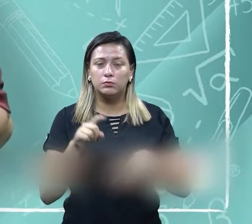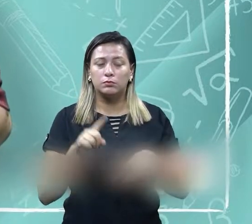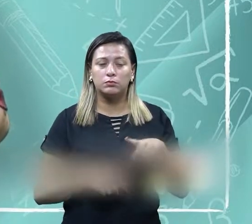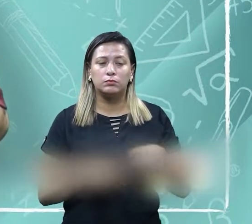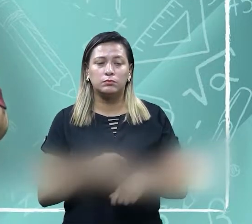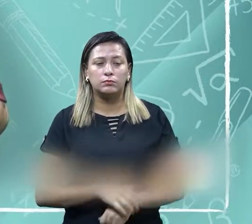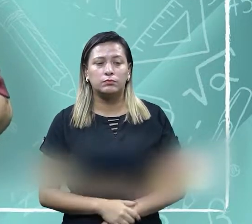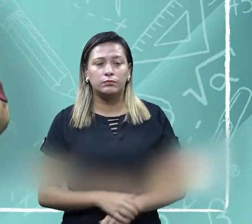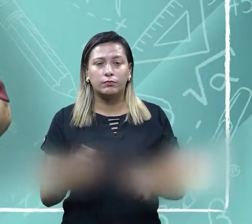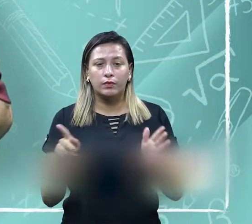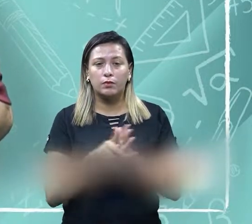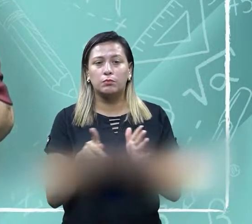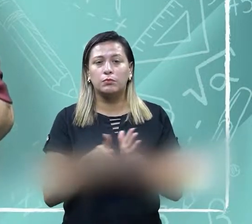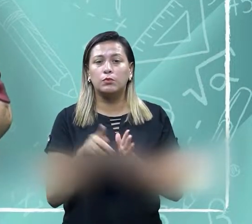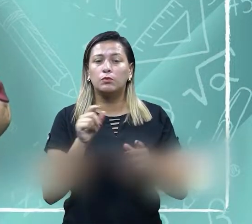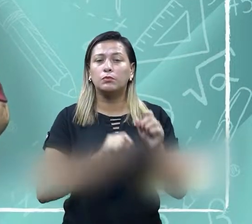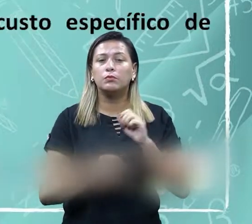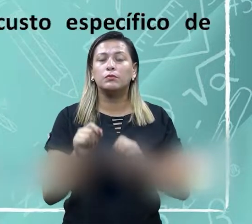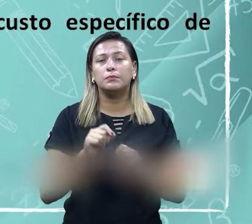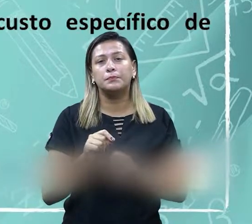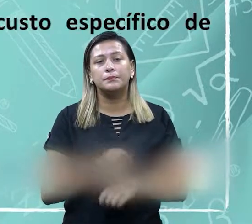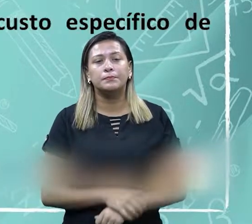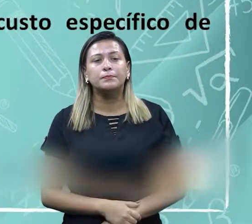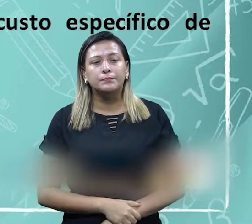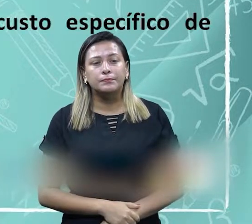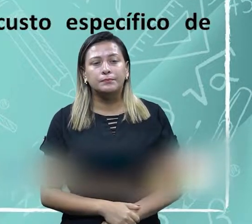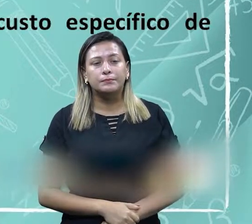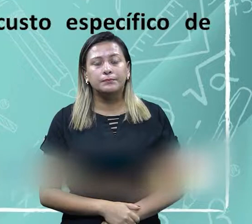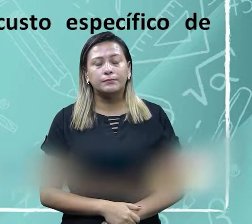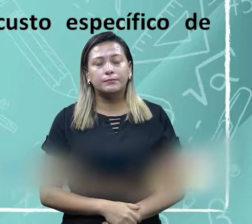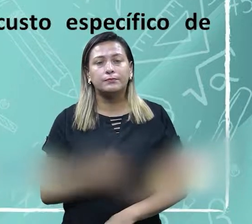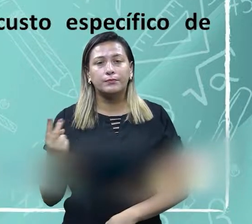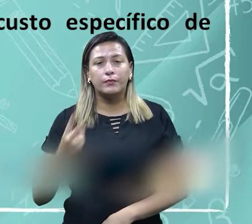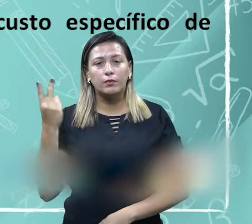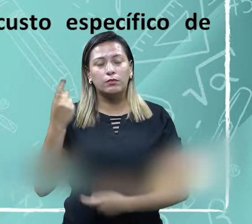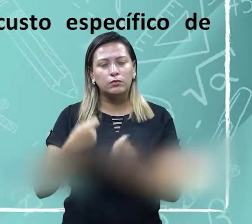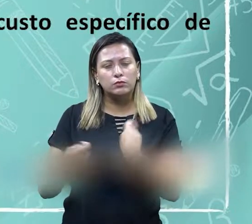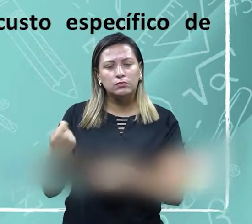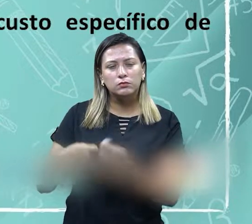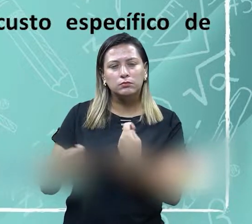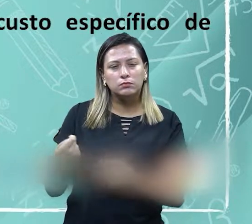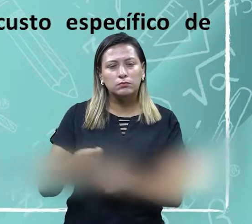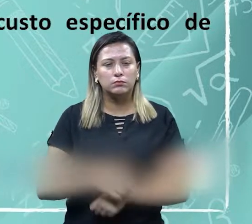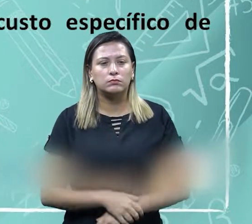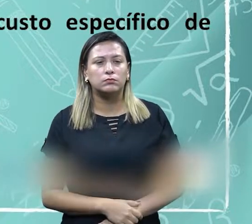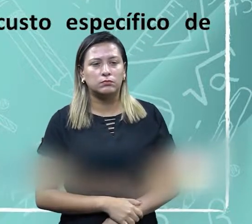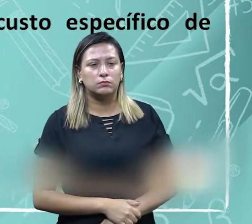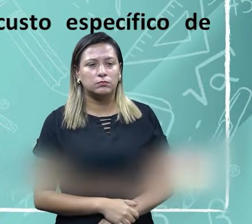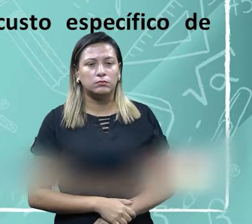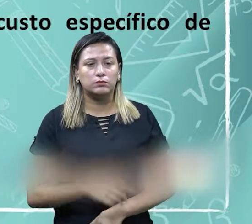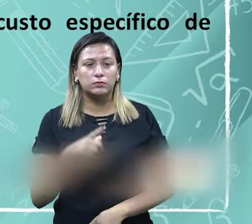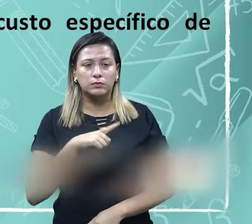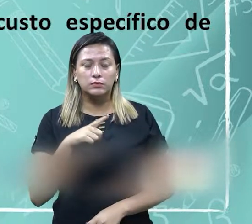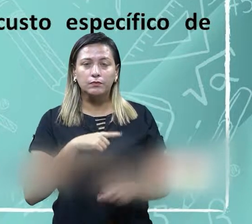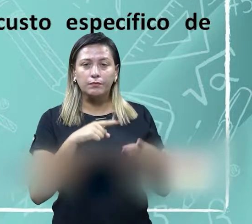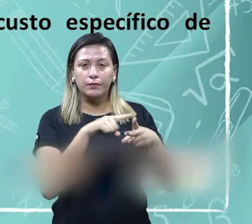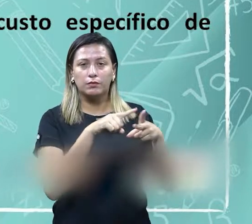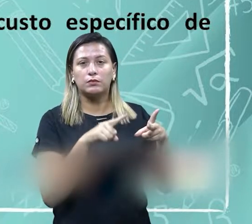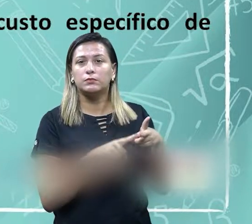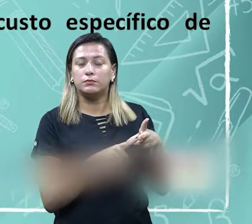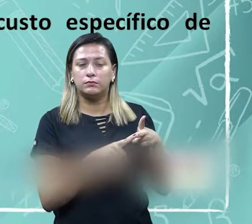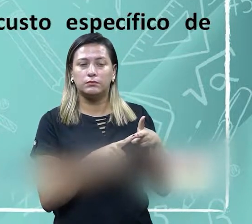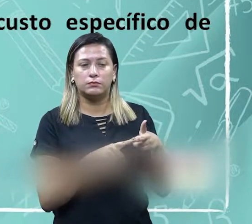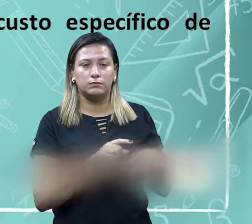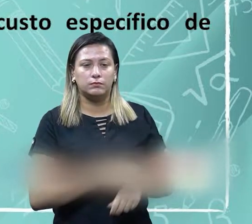estabelecida por um preço de negociação, tá bom? Então, para definir esse preço de negociação, existem duas maneiras que se